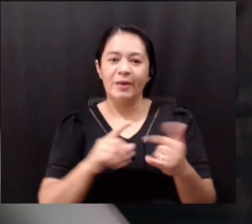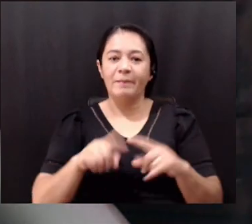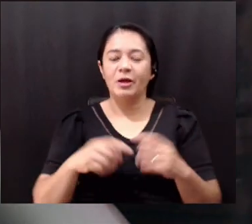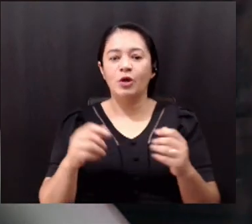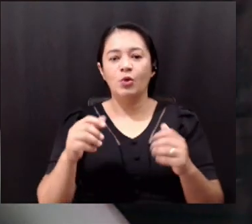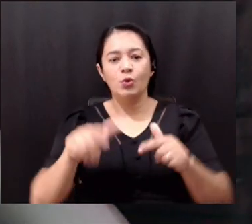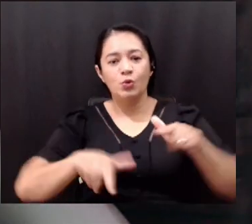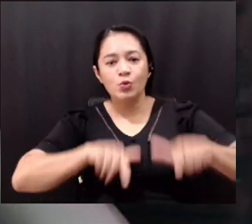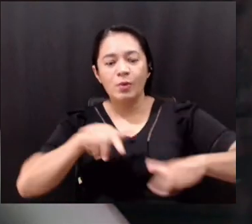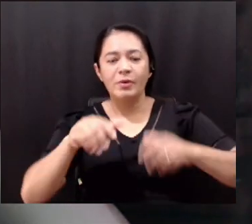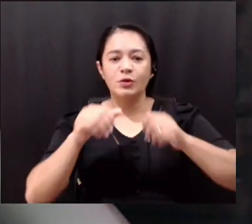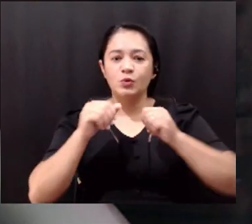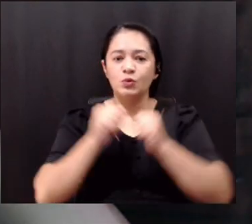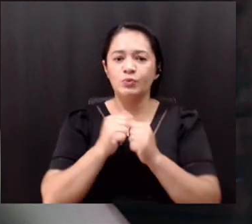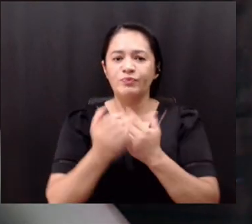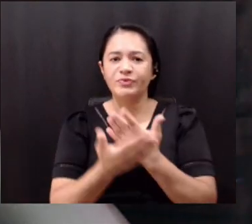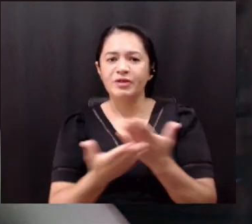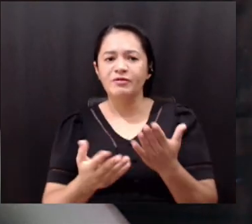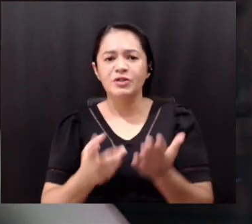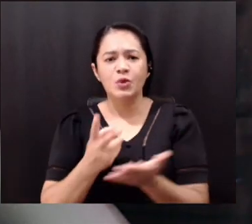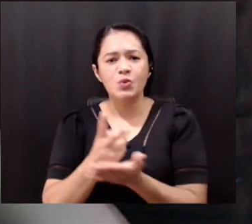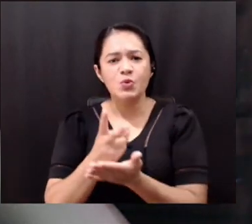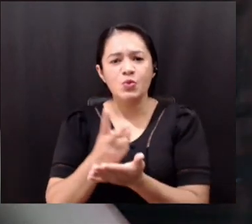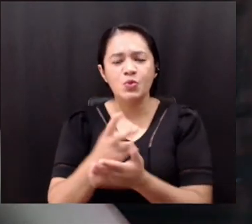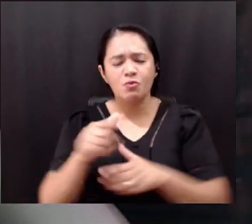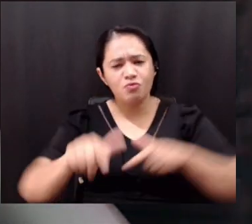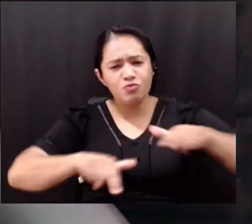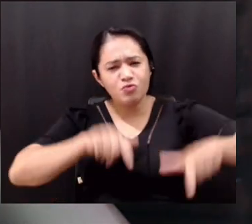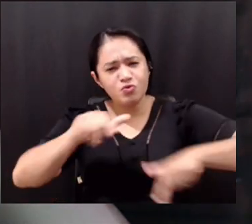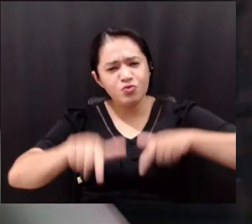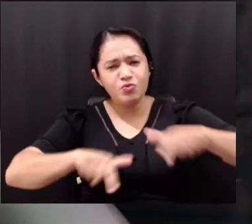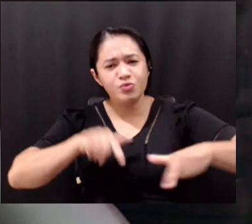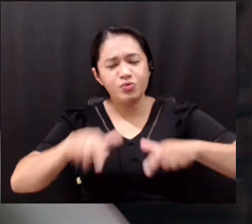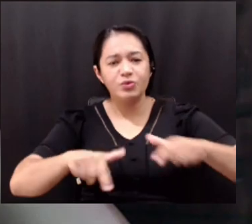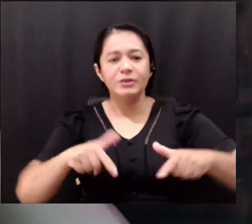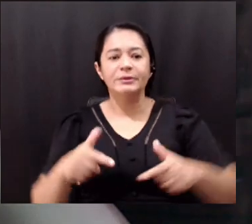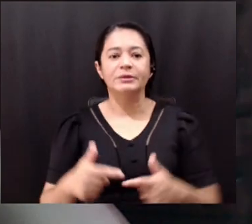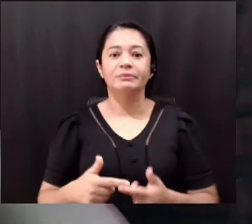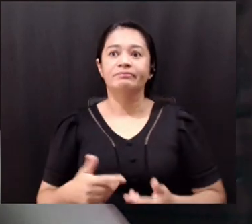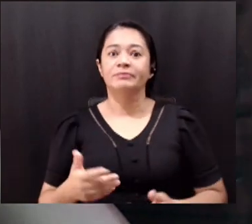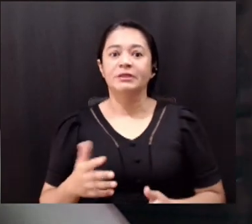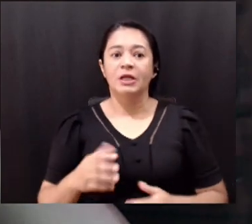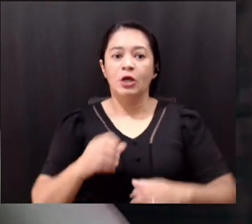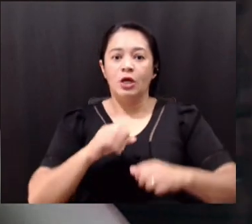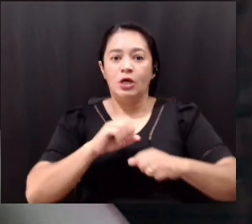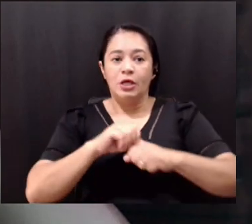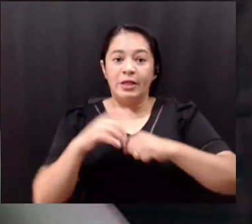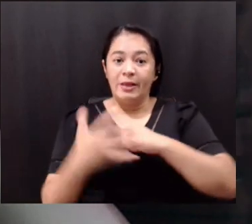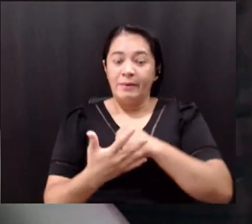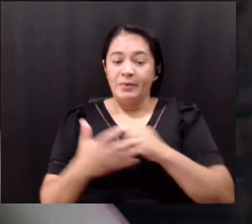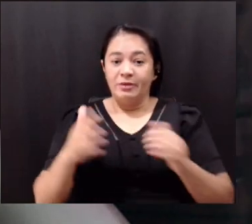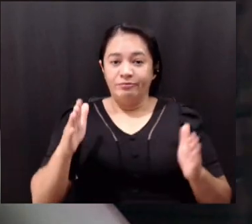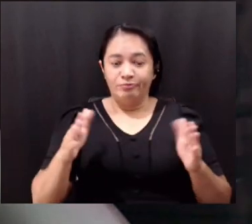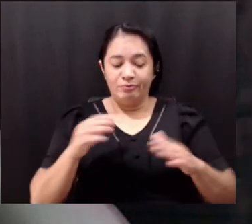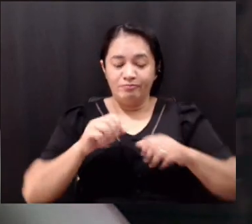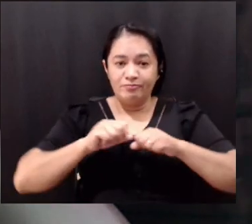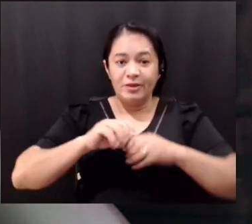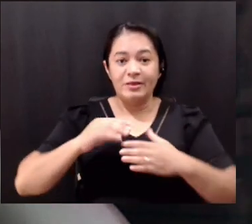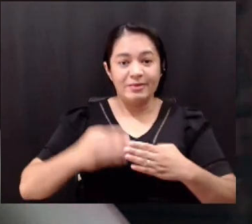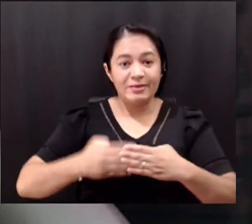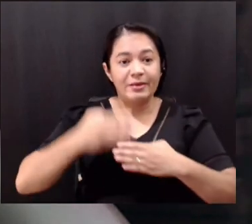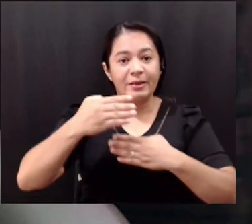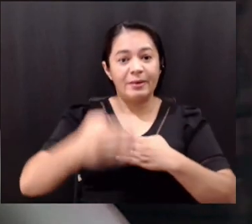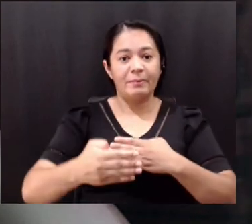você continuamente trabalhar e provavelmente depois da pandemia, isso já existia, obviamente, num volume alto antes